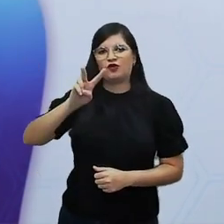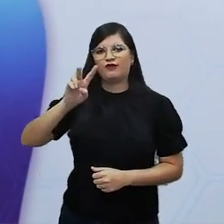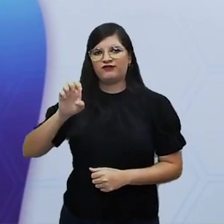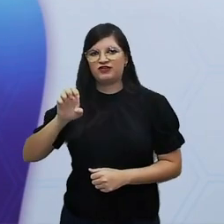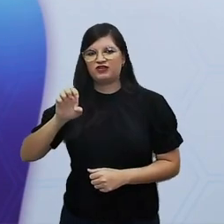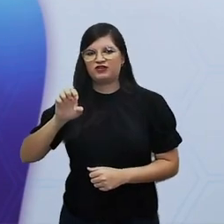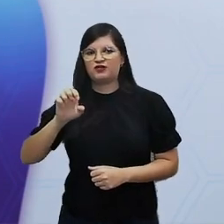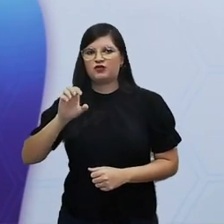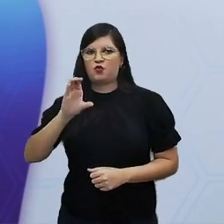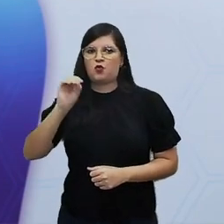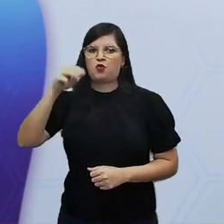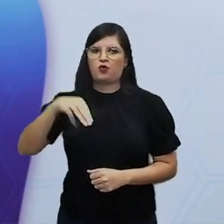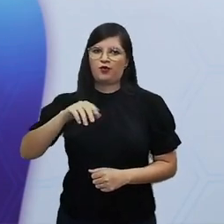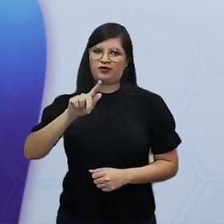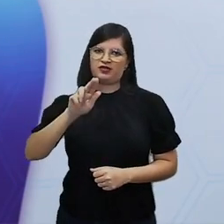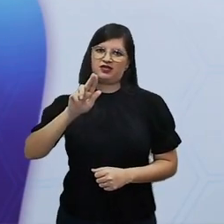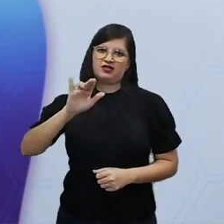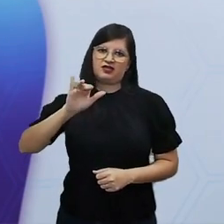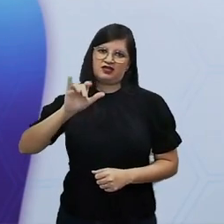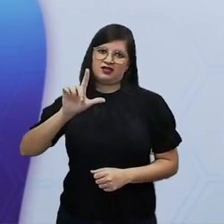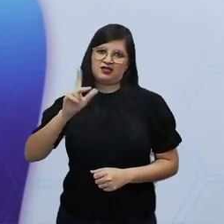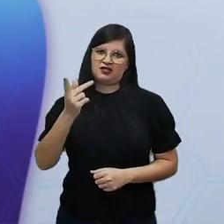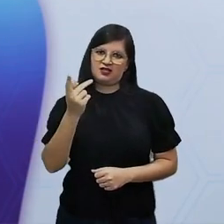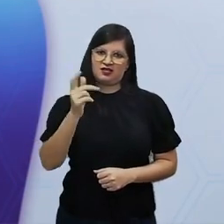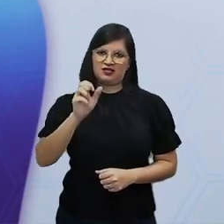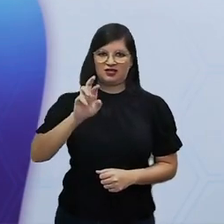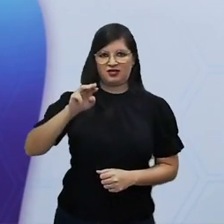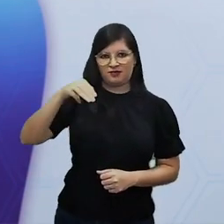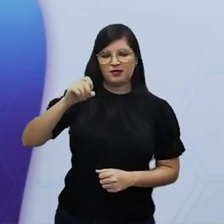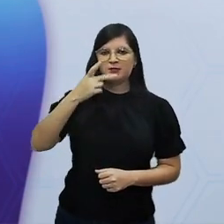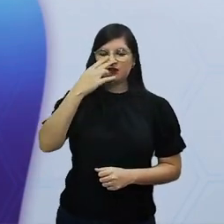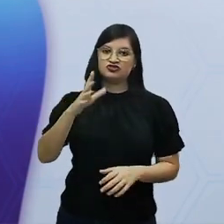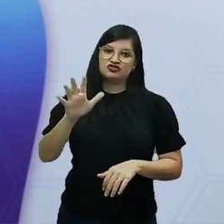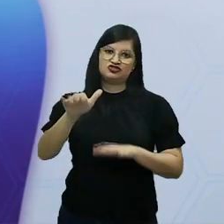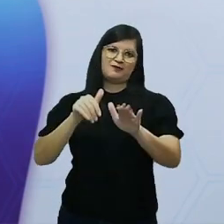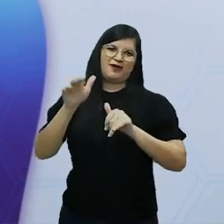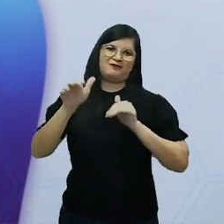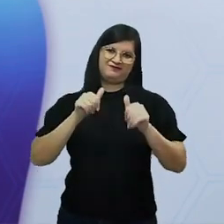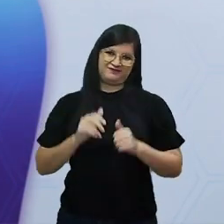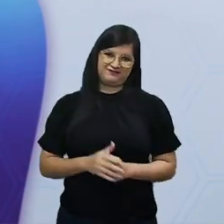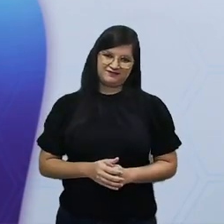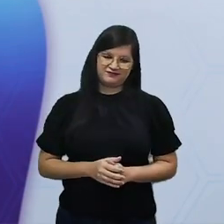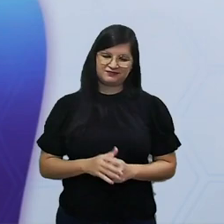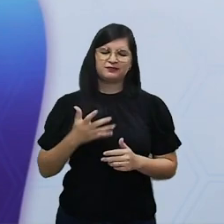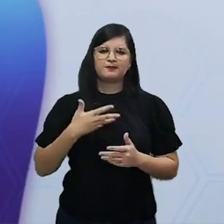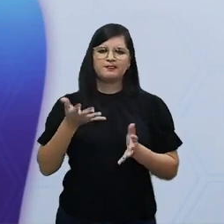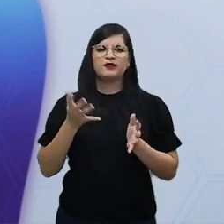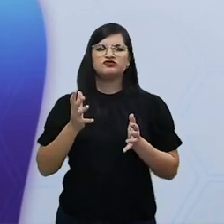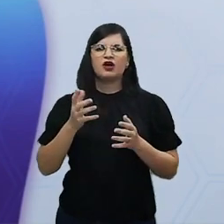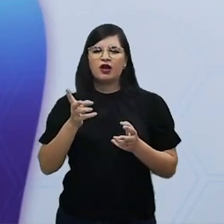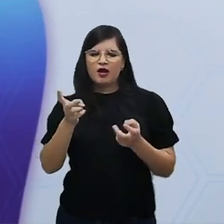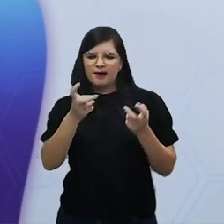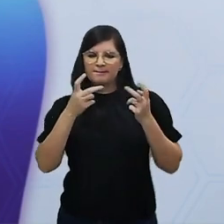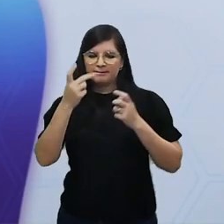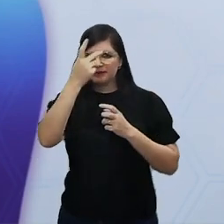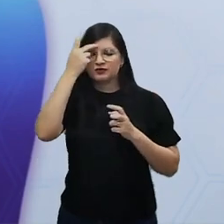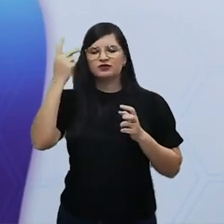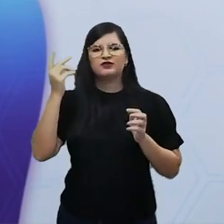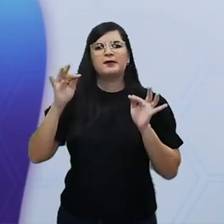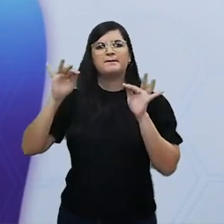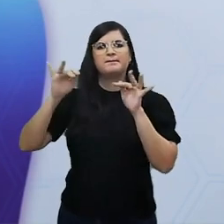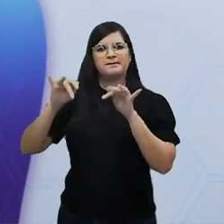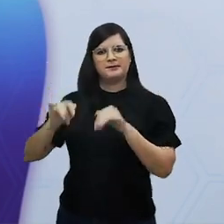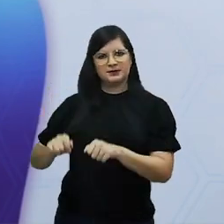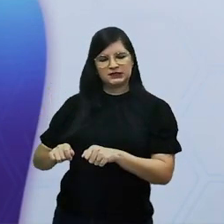seja, estou chamando você para ação, certo? Isso é uma sacada muito interessante. Já vi muito pitch também das pessoas terminarem da seguinte